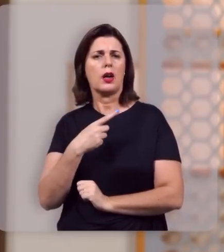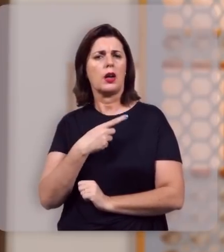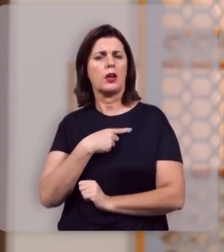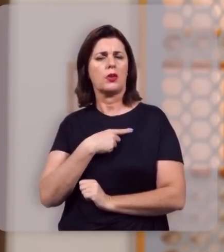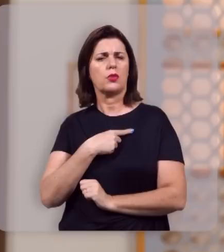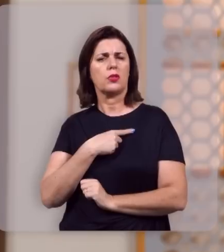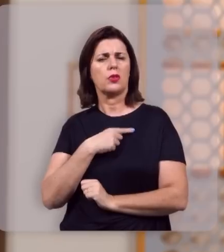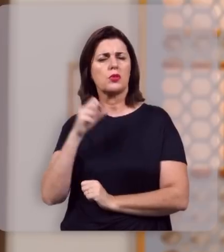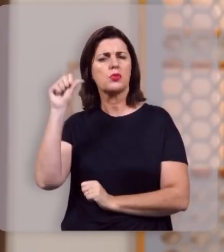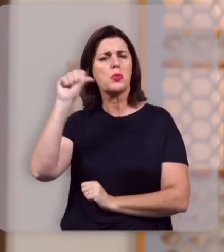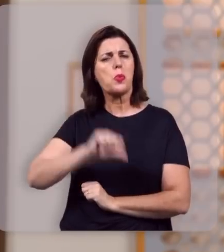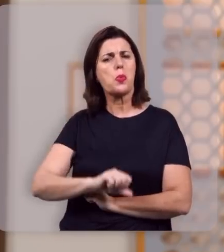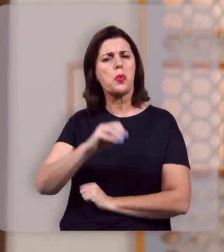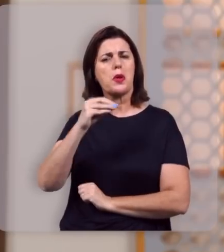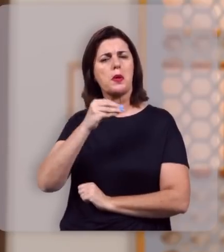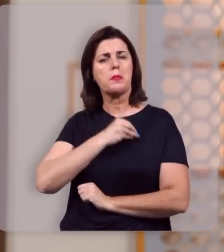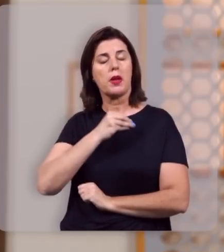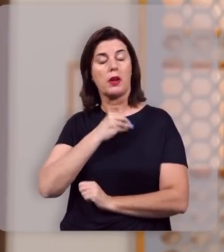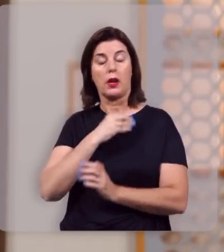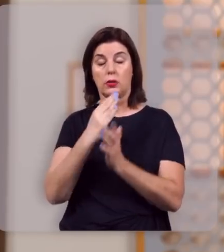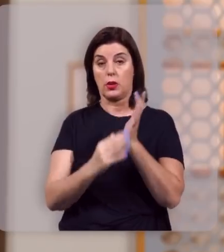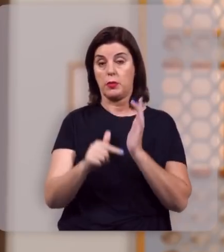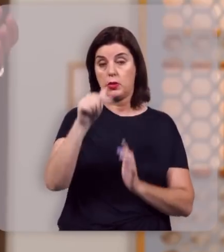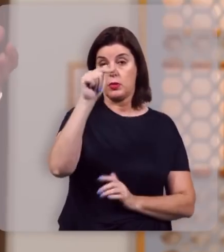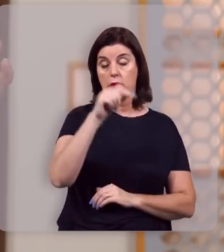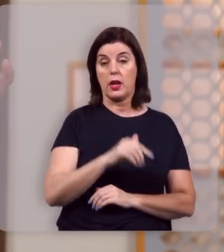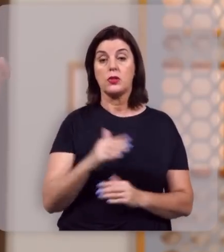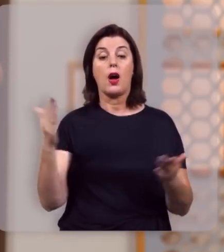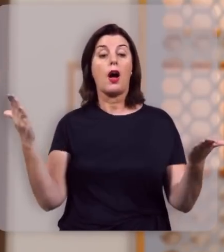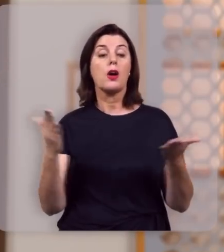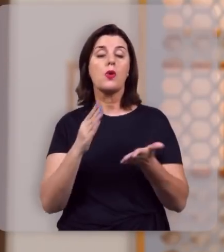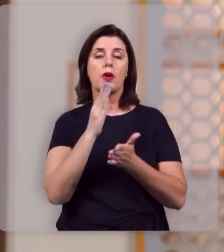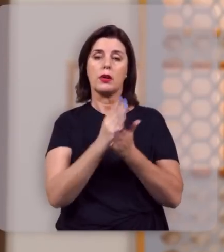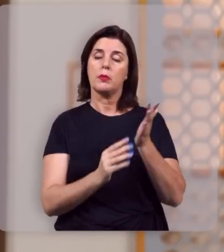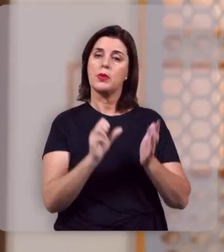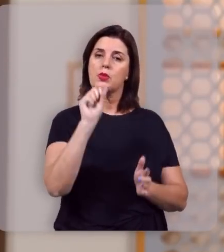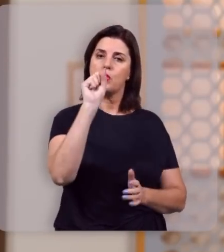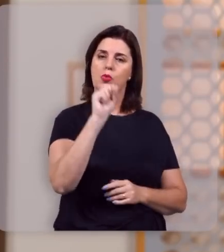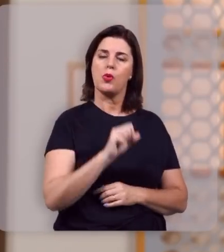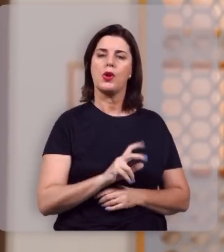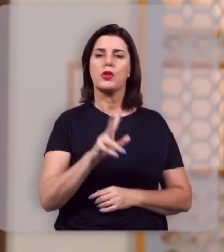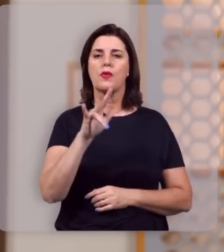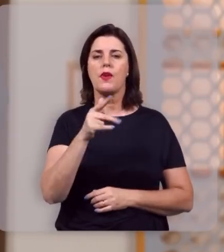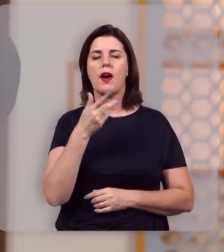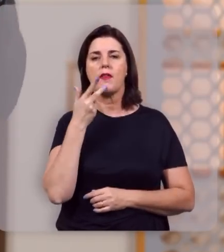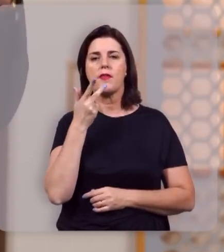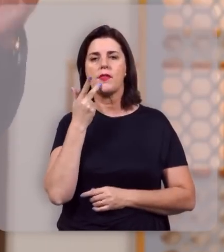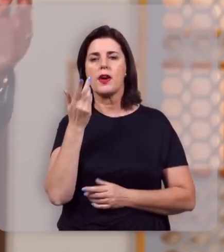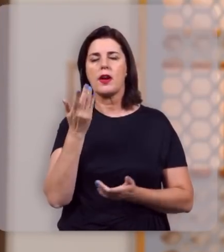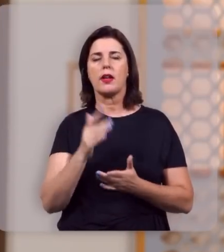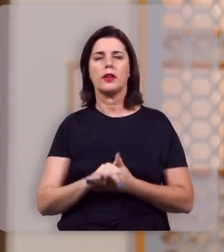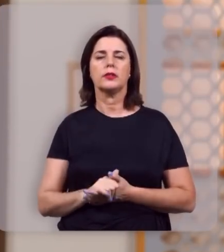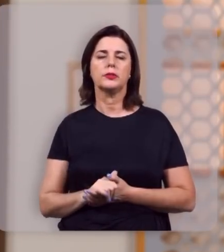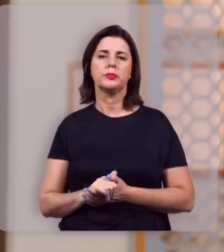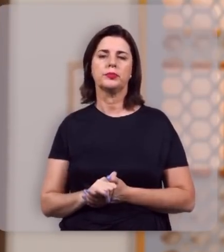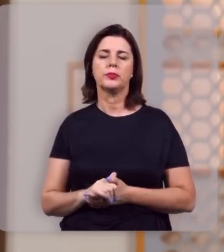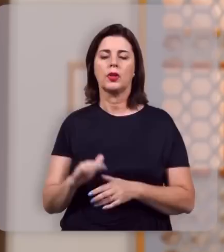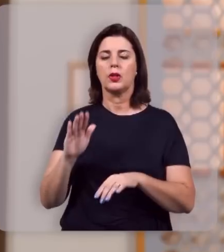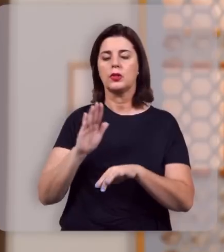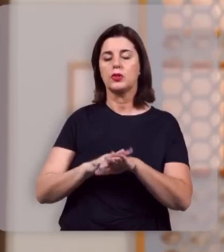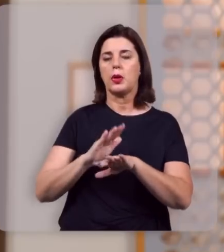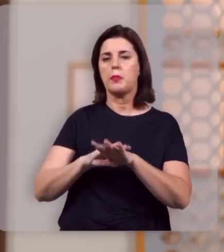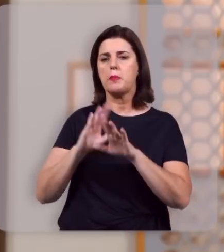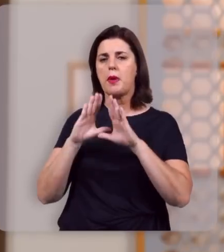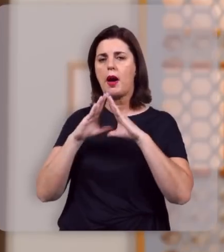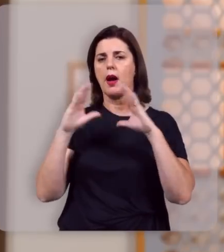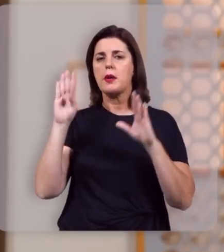do pecado, no capítulo 7, agora no capítulo 8, ele vai chegar ao pináculo das